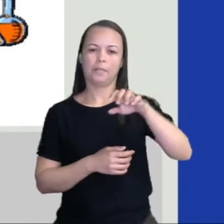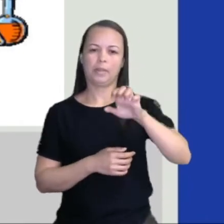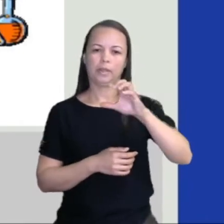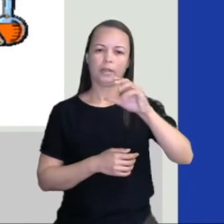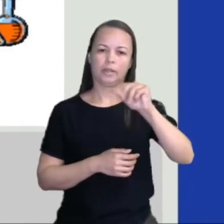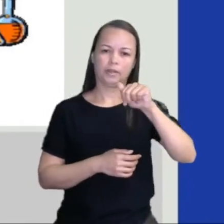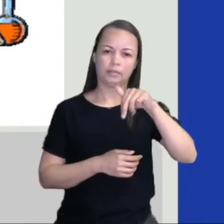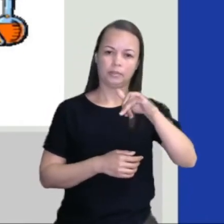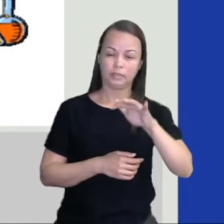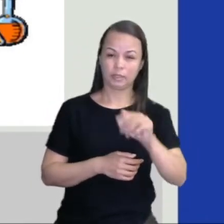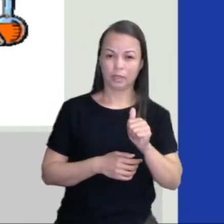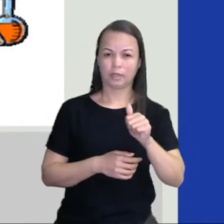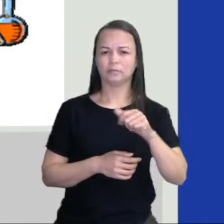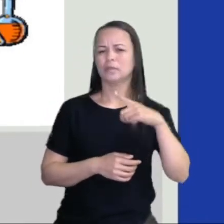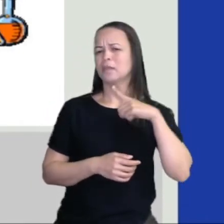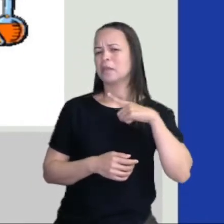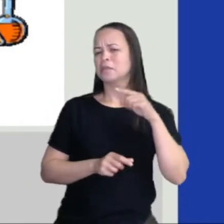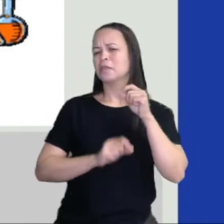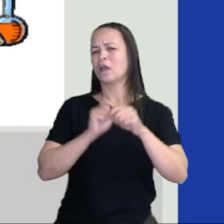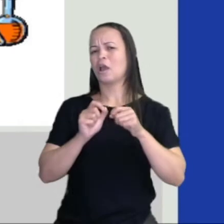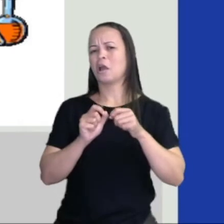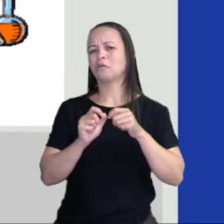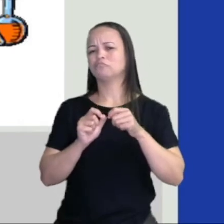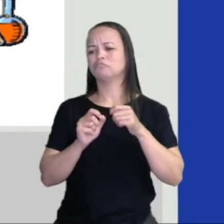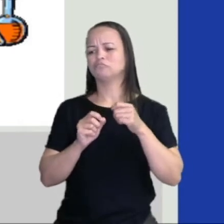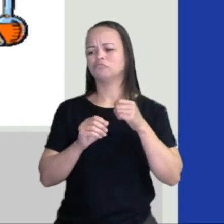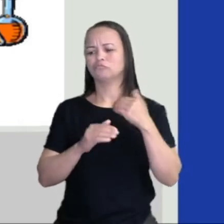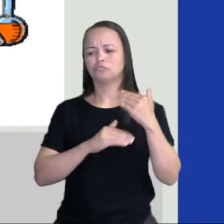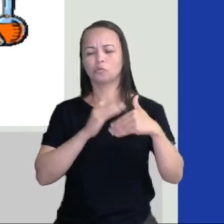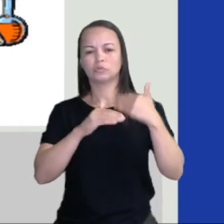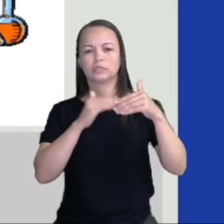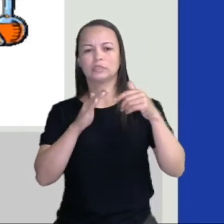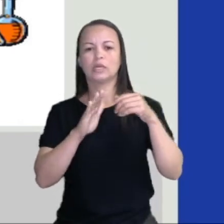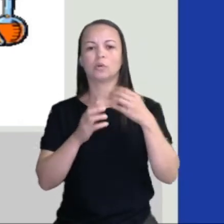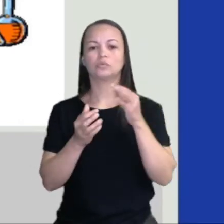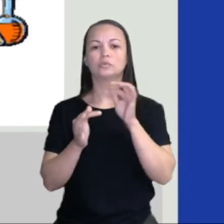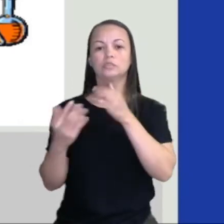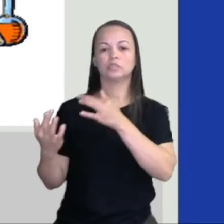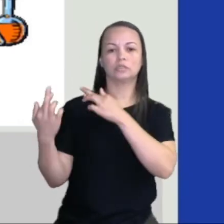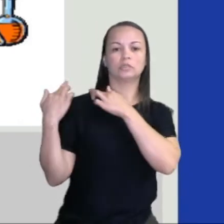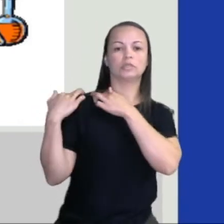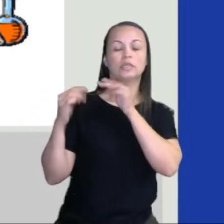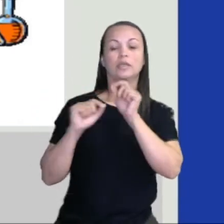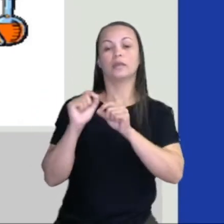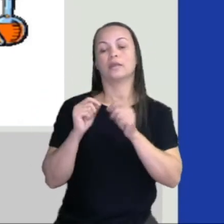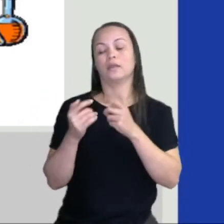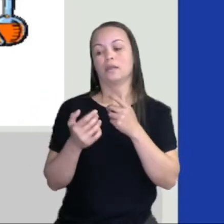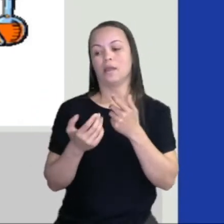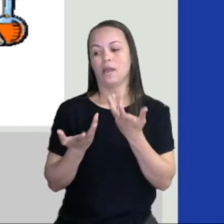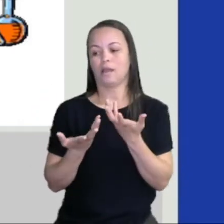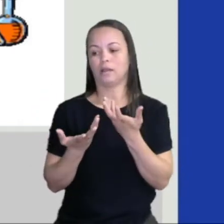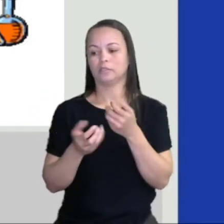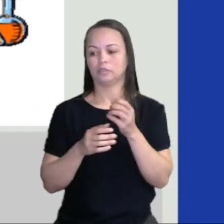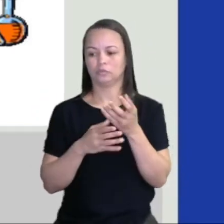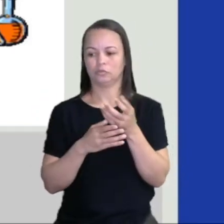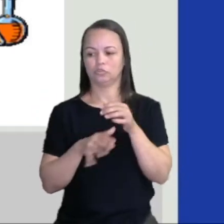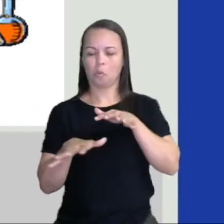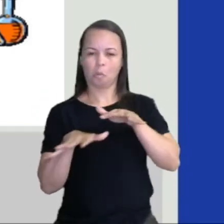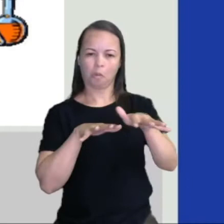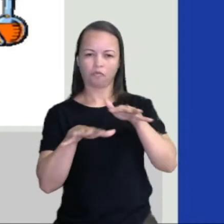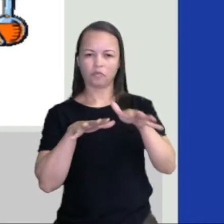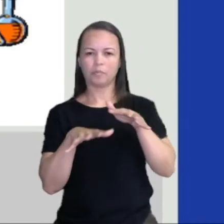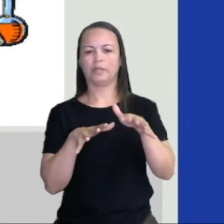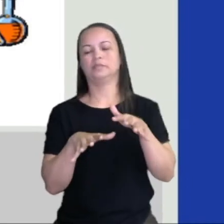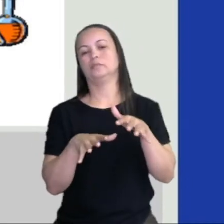seria aquela que teria que função? É a quebra física dos alimentos, através da mastigação e dos movimentos peristálticos, que a